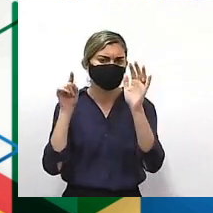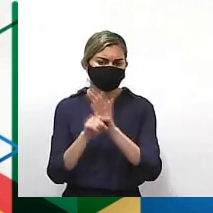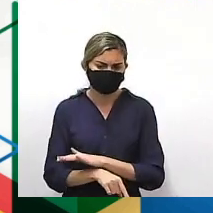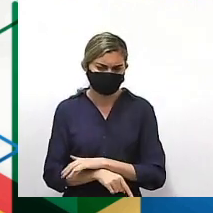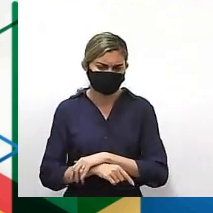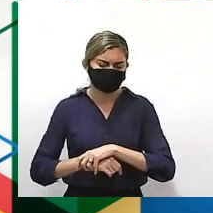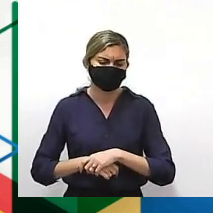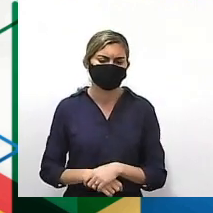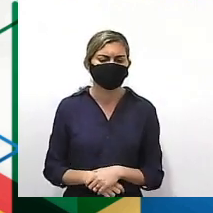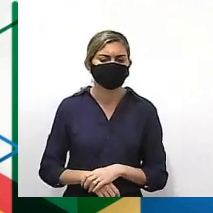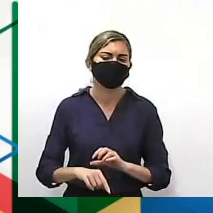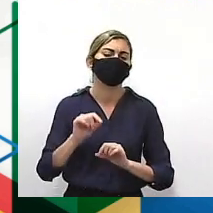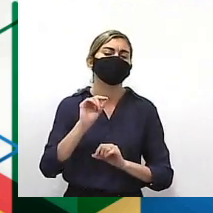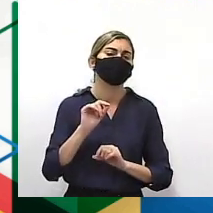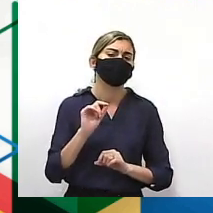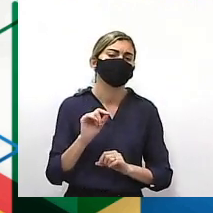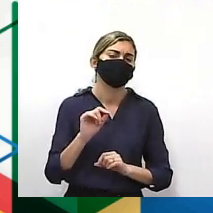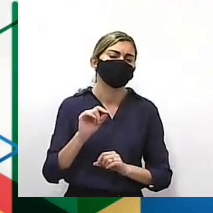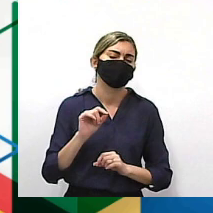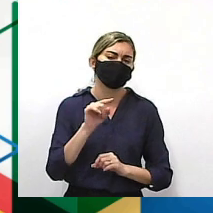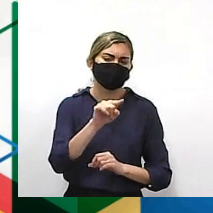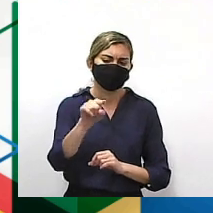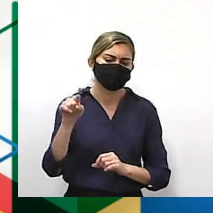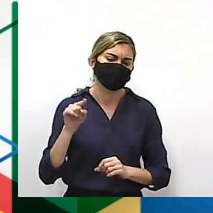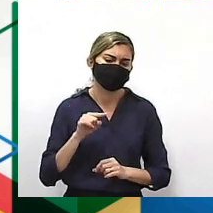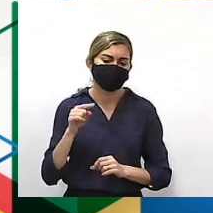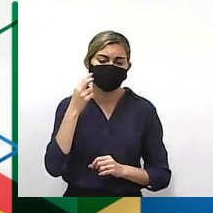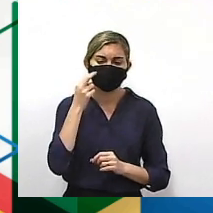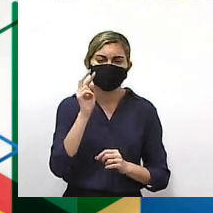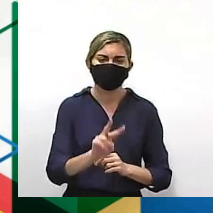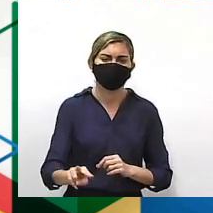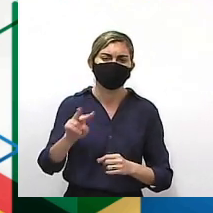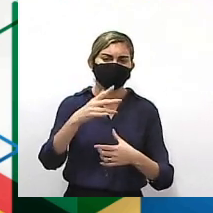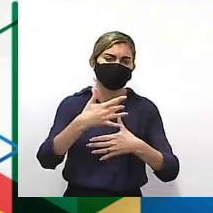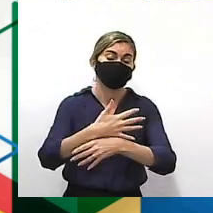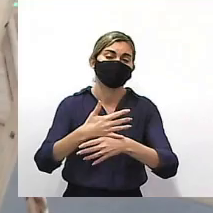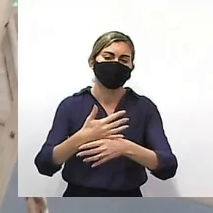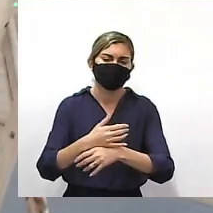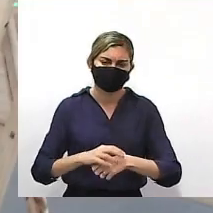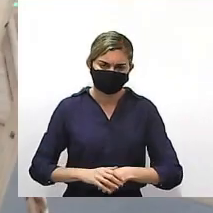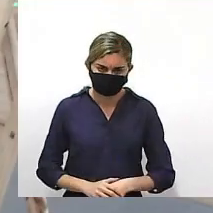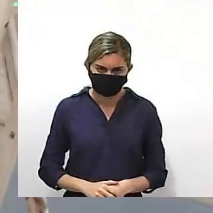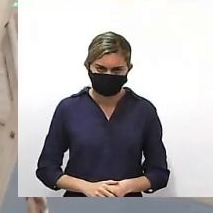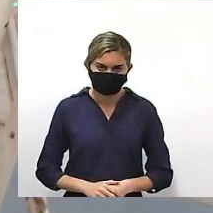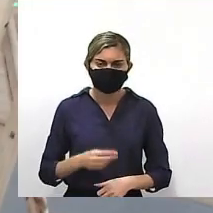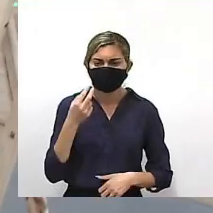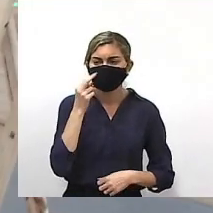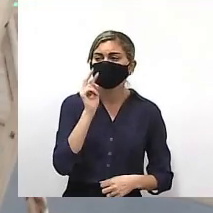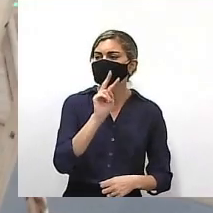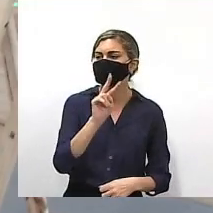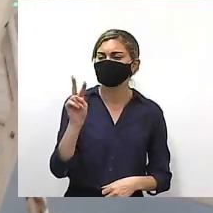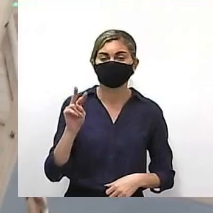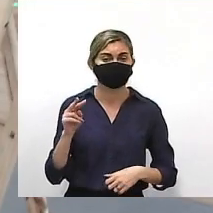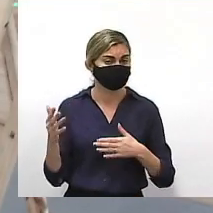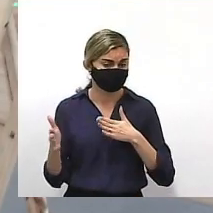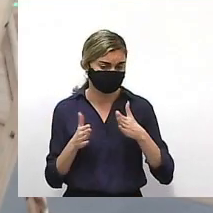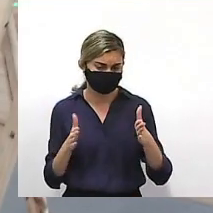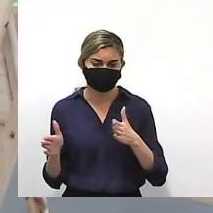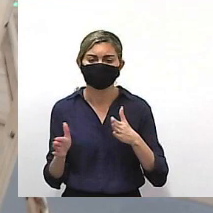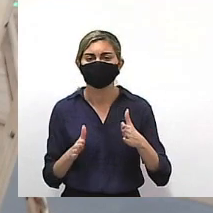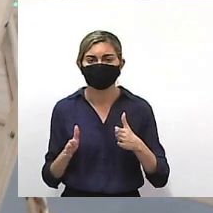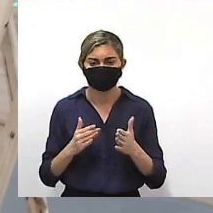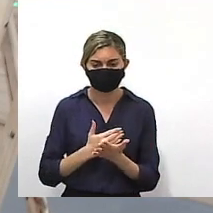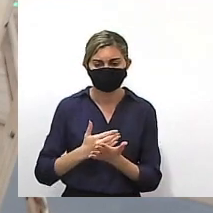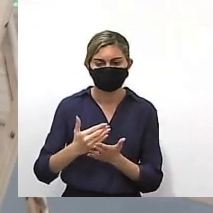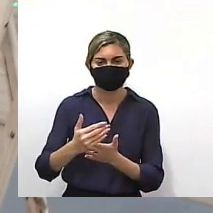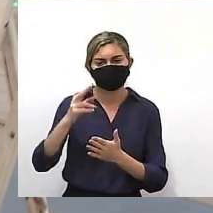pergunta. De que lado você vê a cidade? Nesse momento, iniciamos a